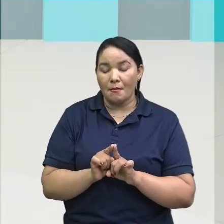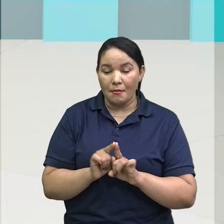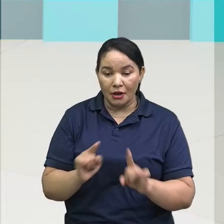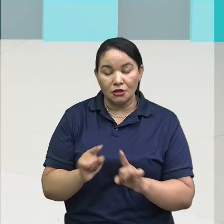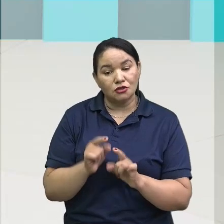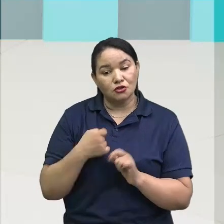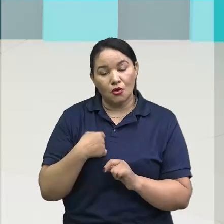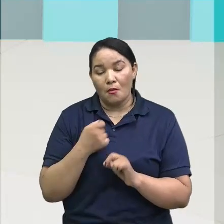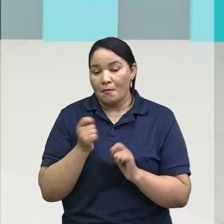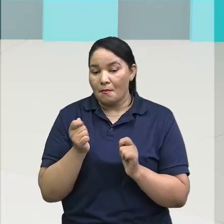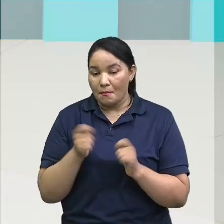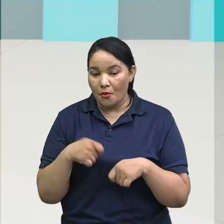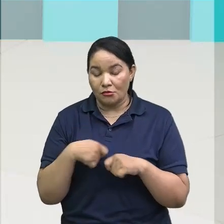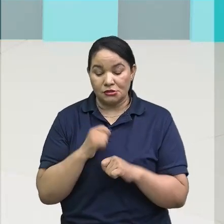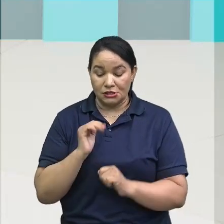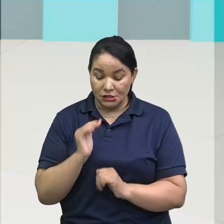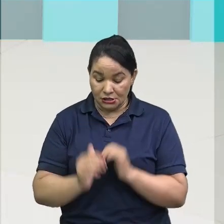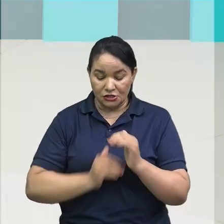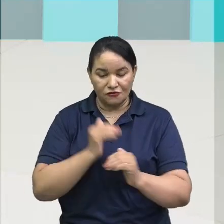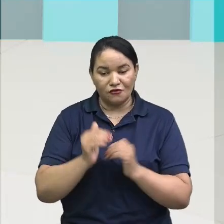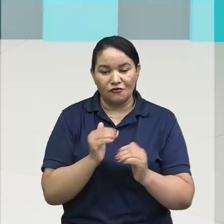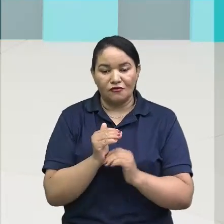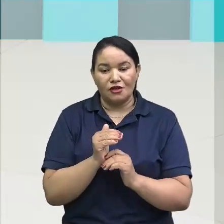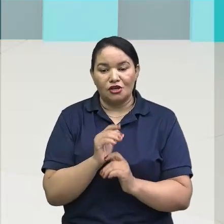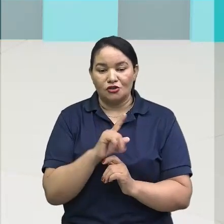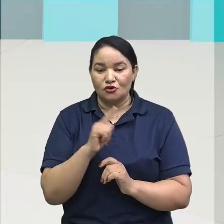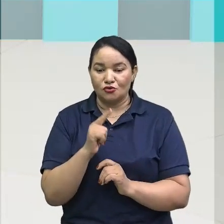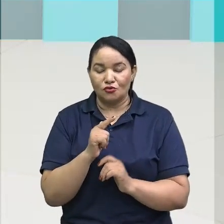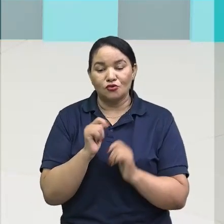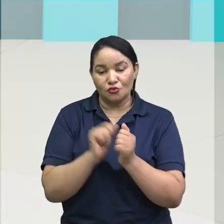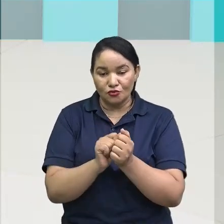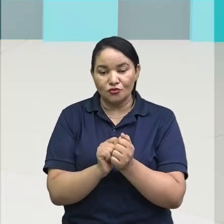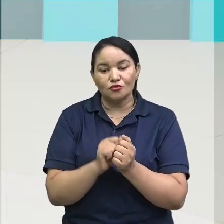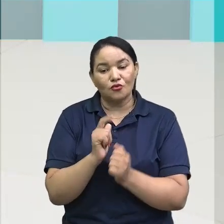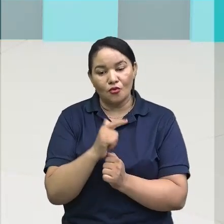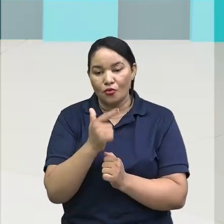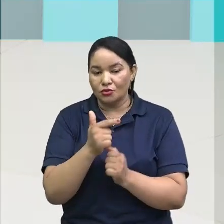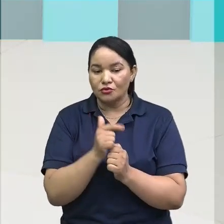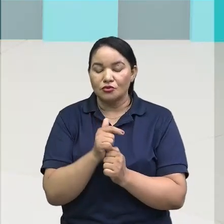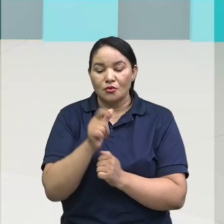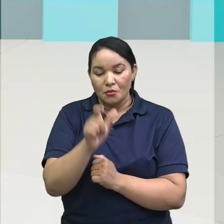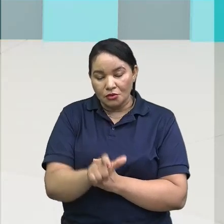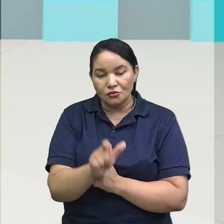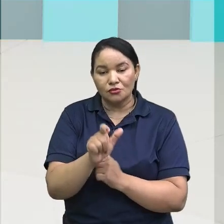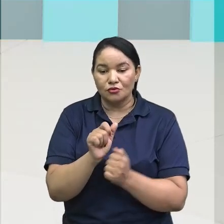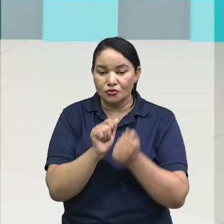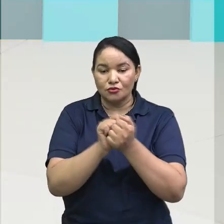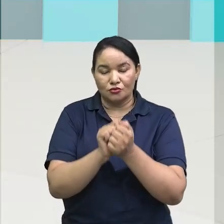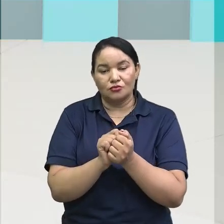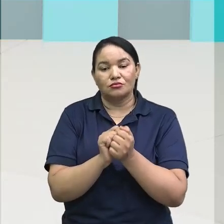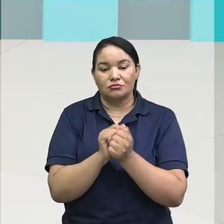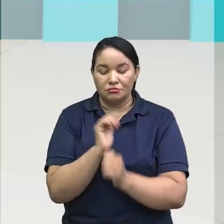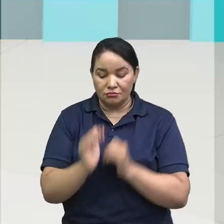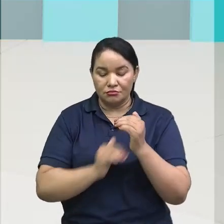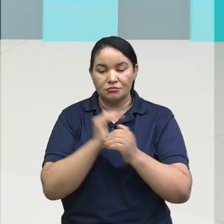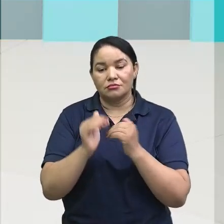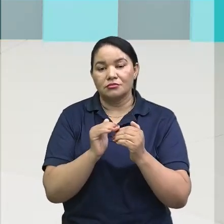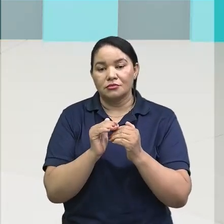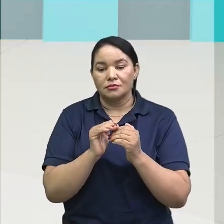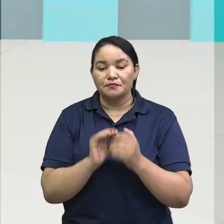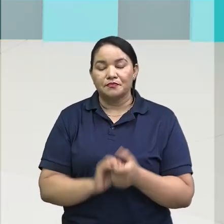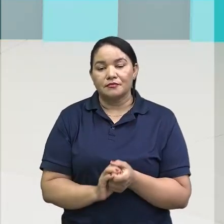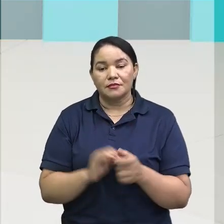posso sim me desenvolver com o outro para crescer junto. E isso não é só uma